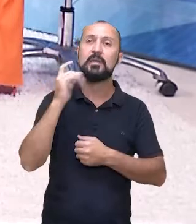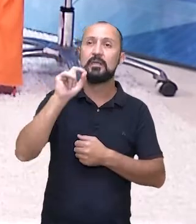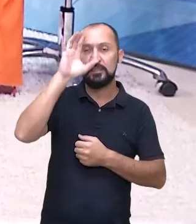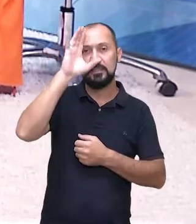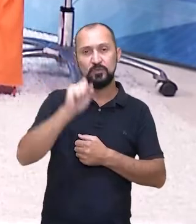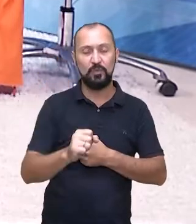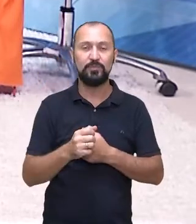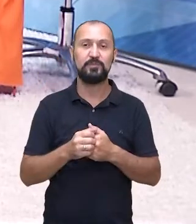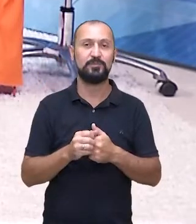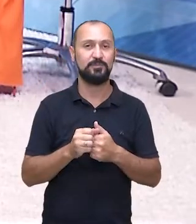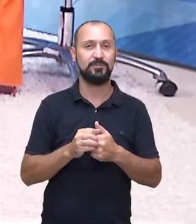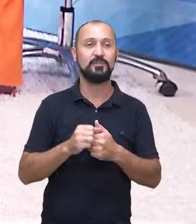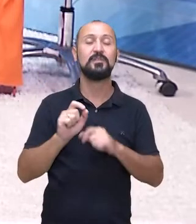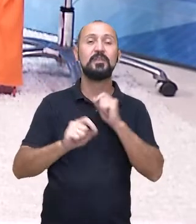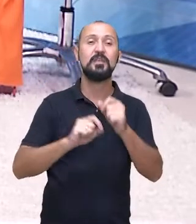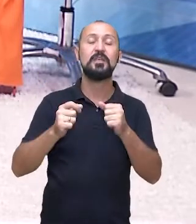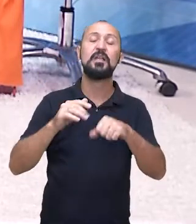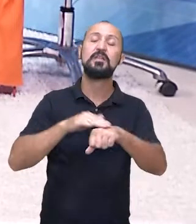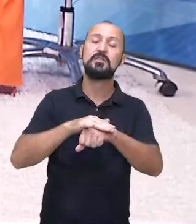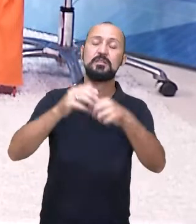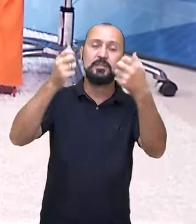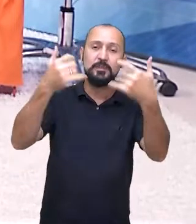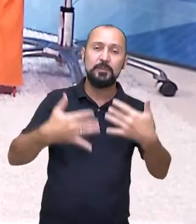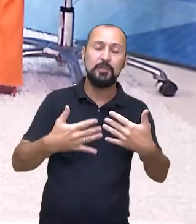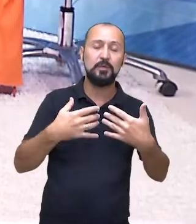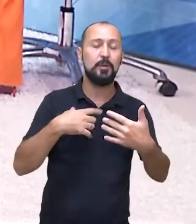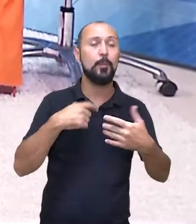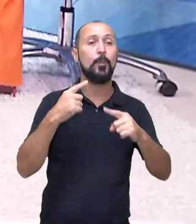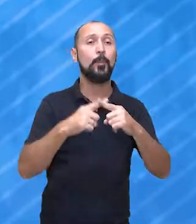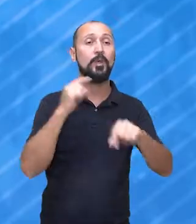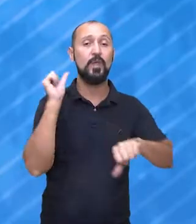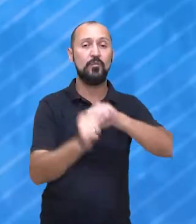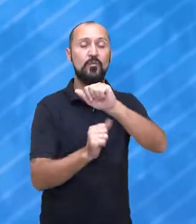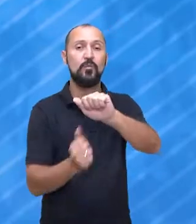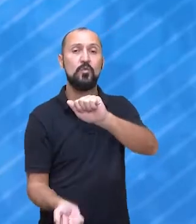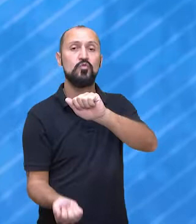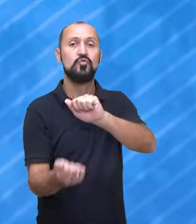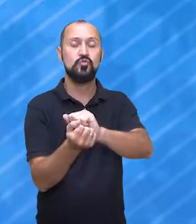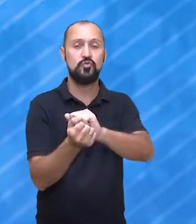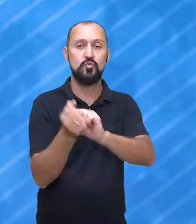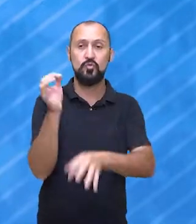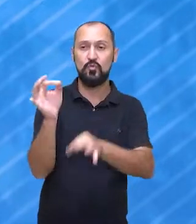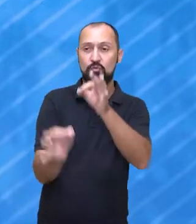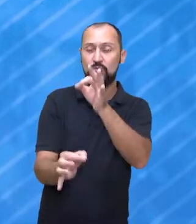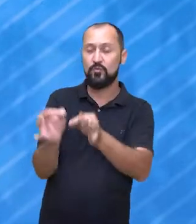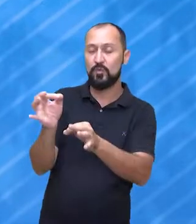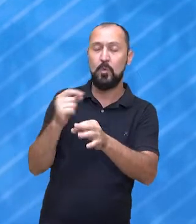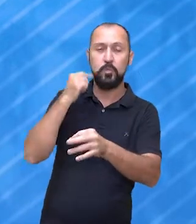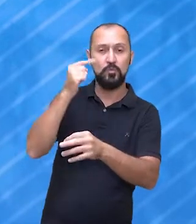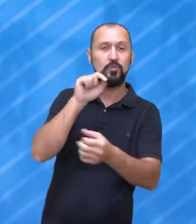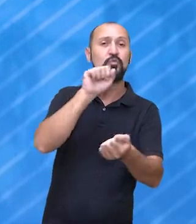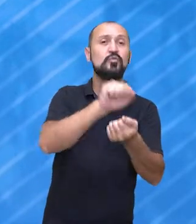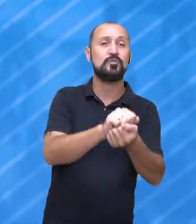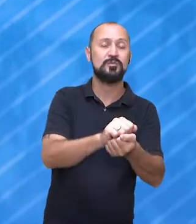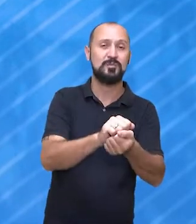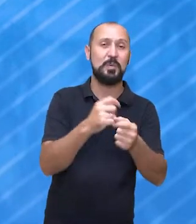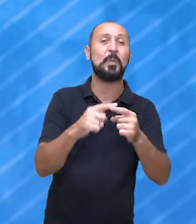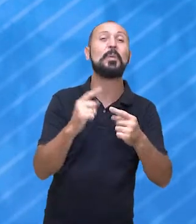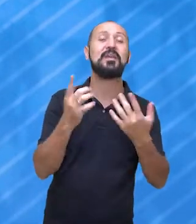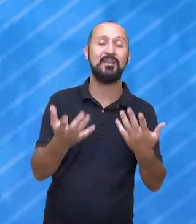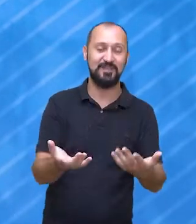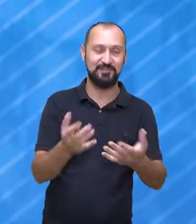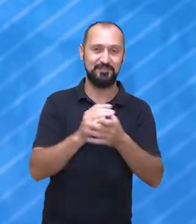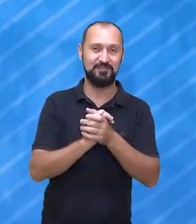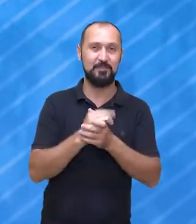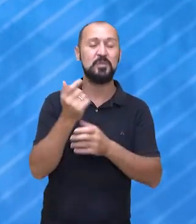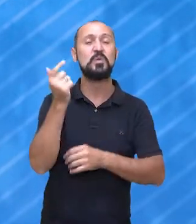pensam que que os tribunais superiores decidem o que eles falam muitas vezes vira né vincula o juiz vínculo